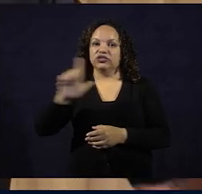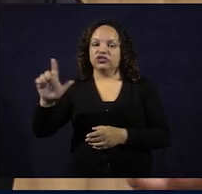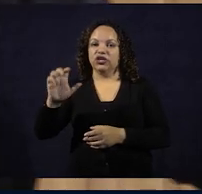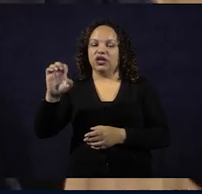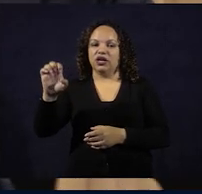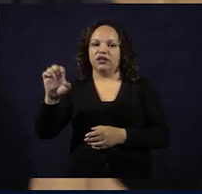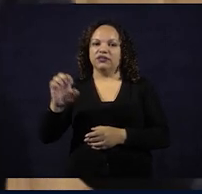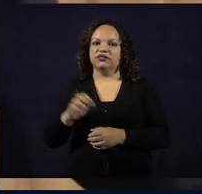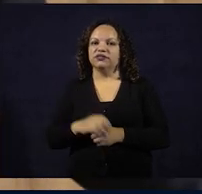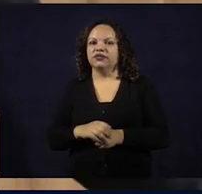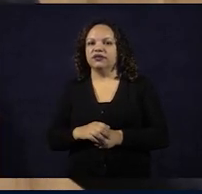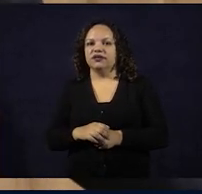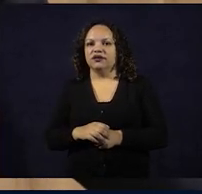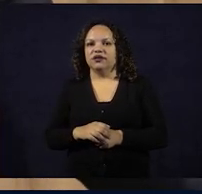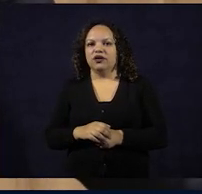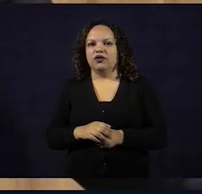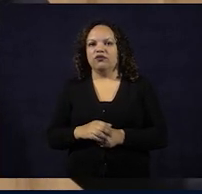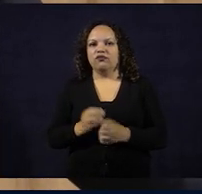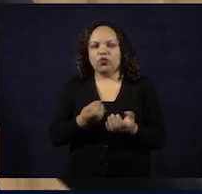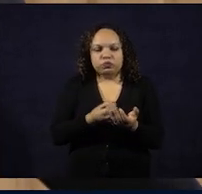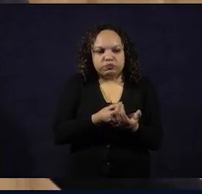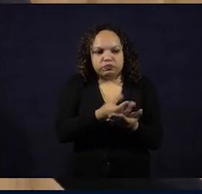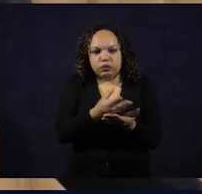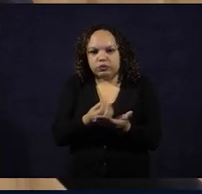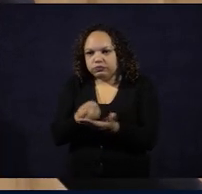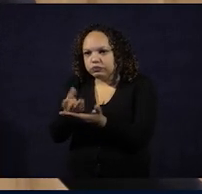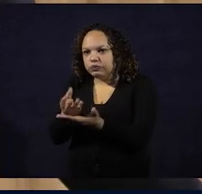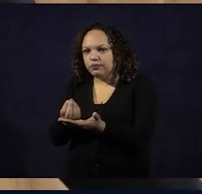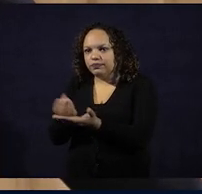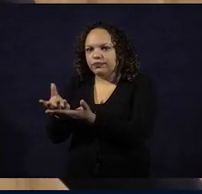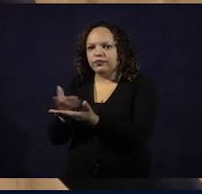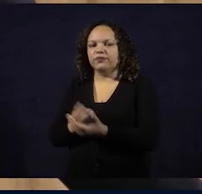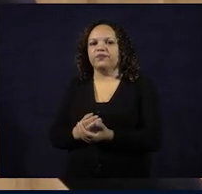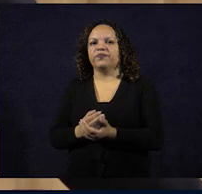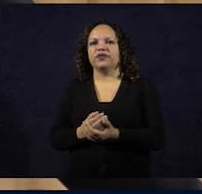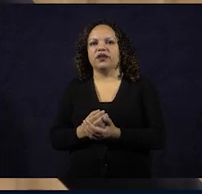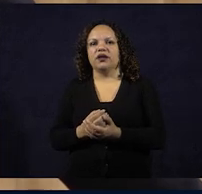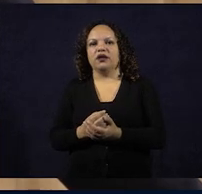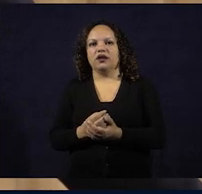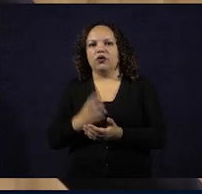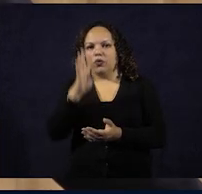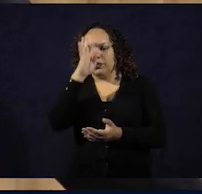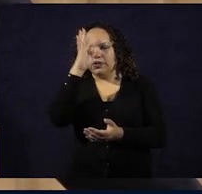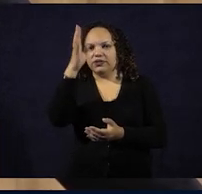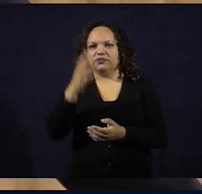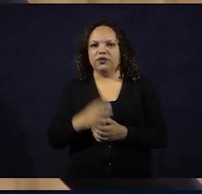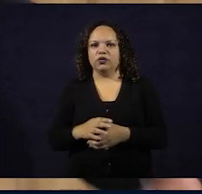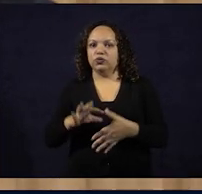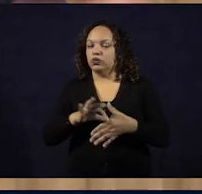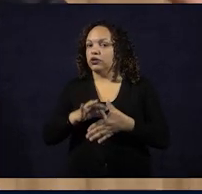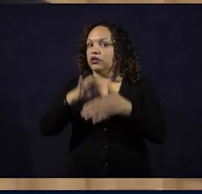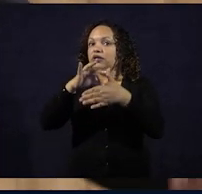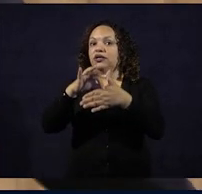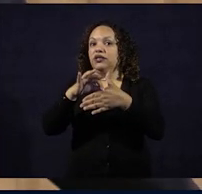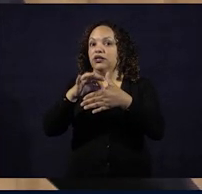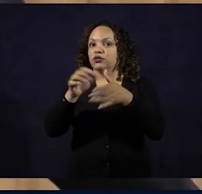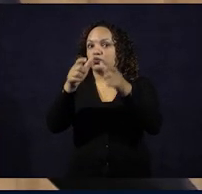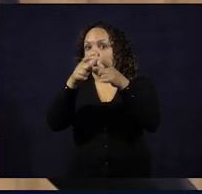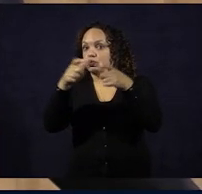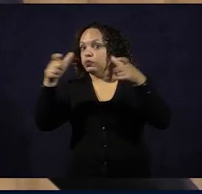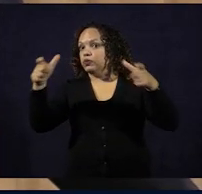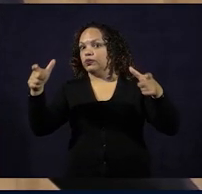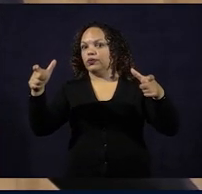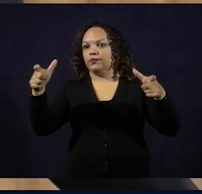ajudou muito eu vou dividir aqui em alguns pontos principais o primeiro nós não somos líderes em tamanho